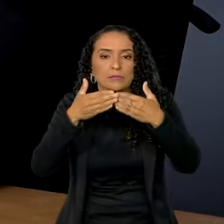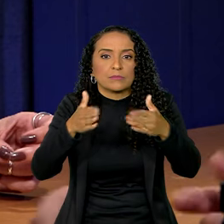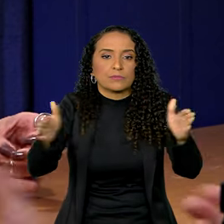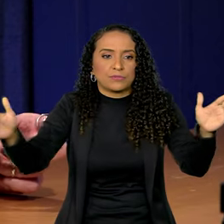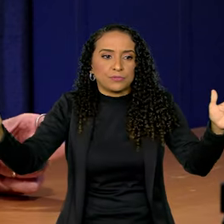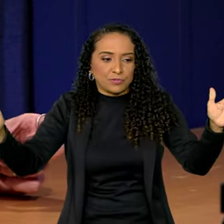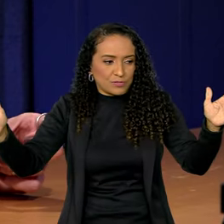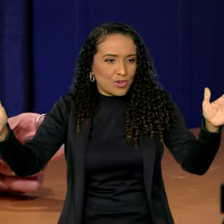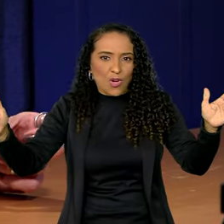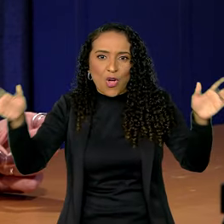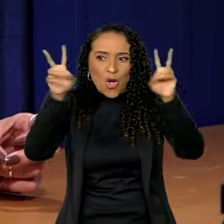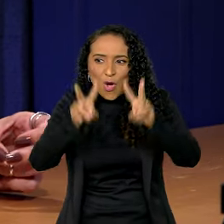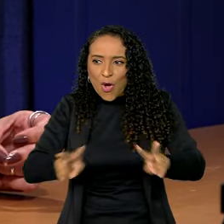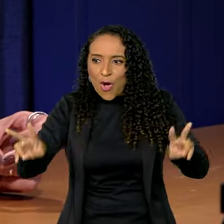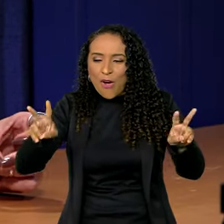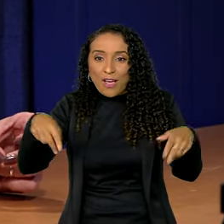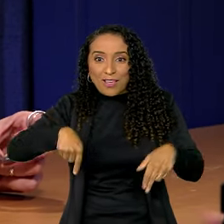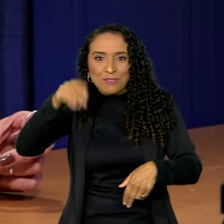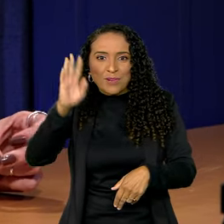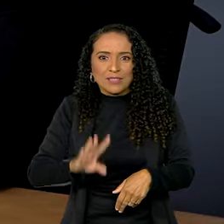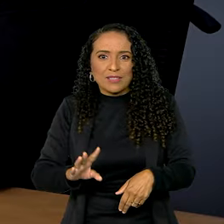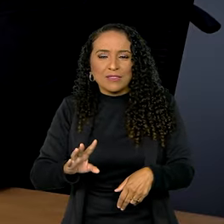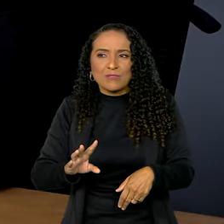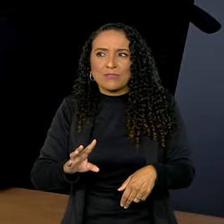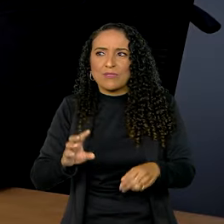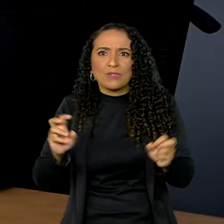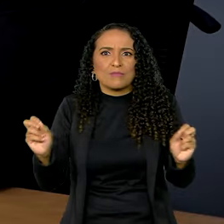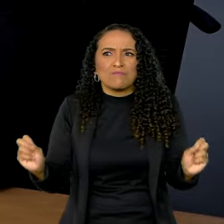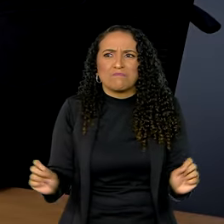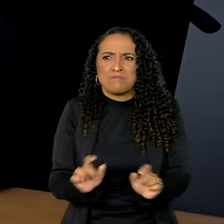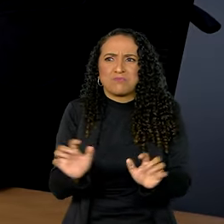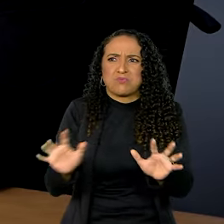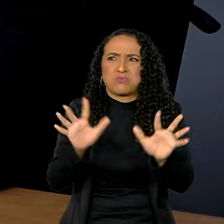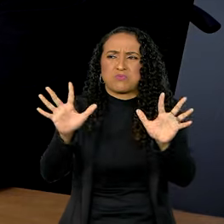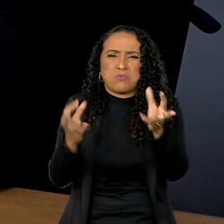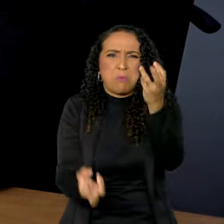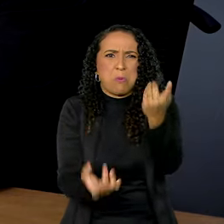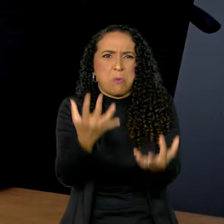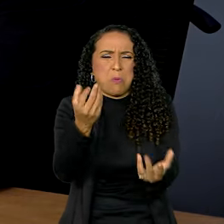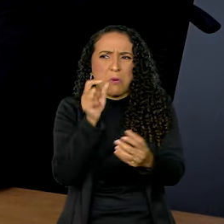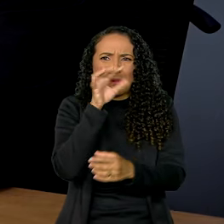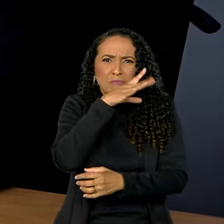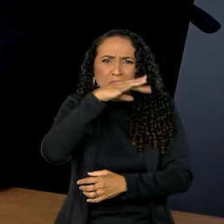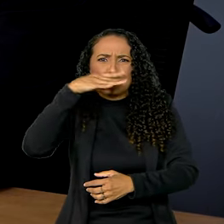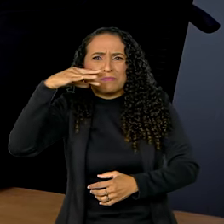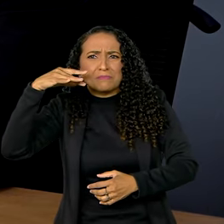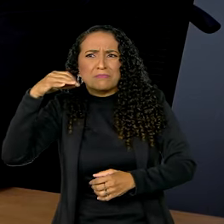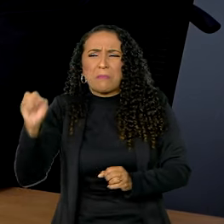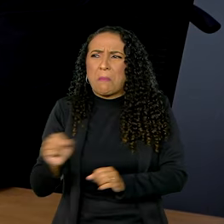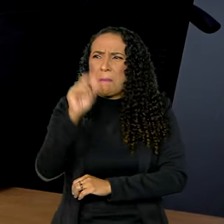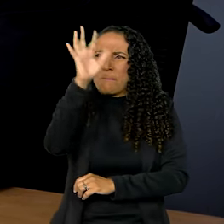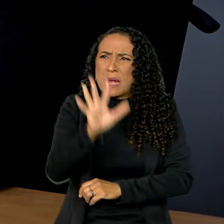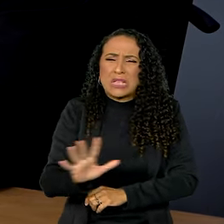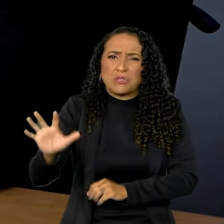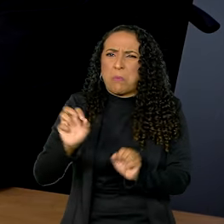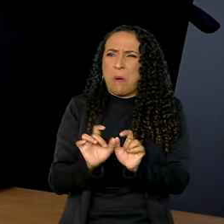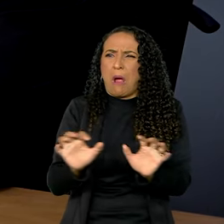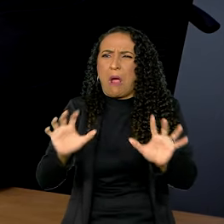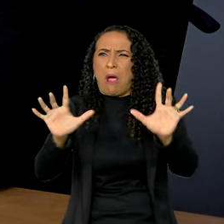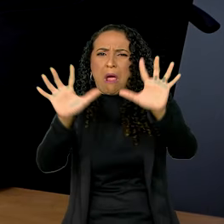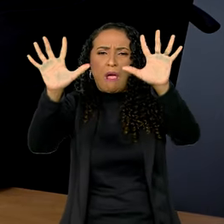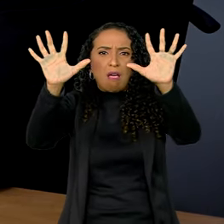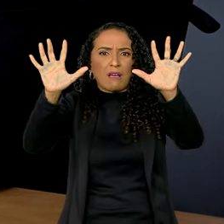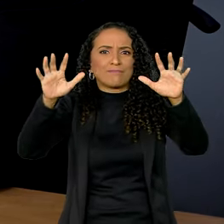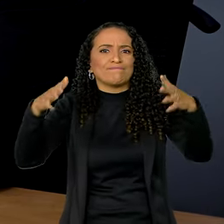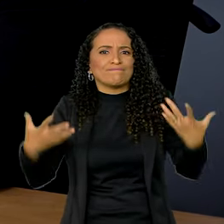olha o que foi esse ano no Brasil o cheiro de fumaça dos incêndios florestais em várias regiões do Brasil se espalhando por todo o nosso